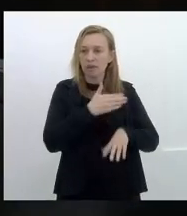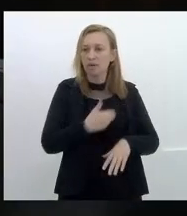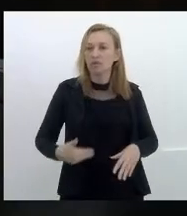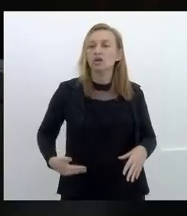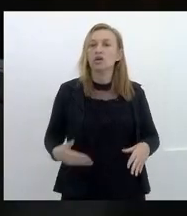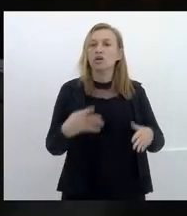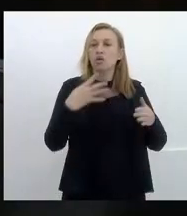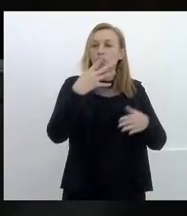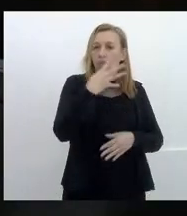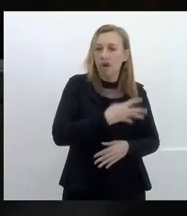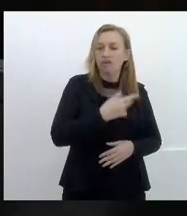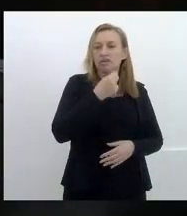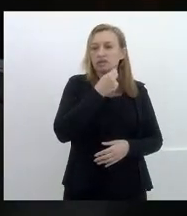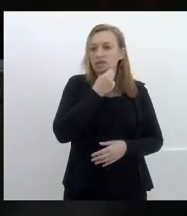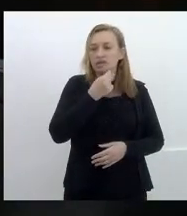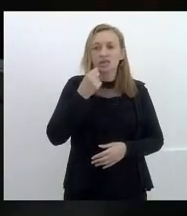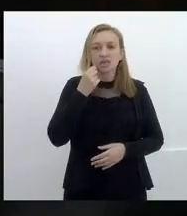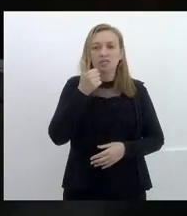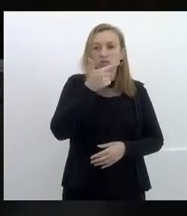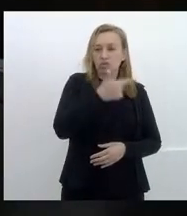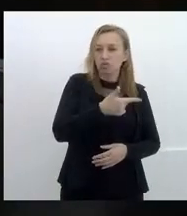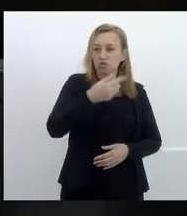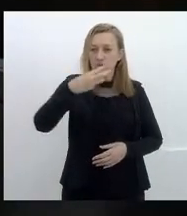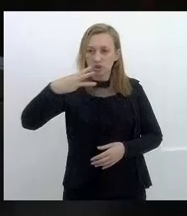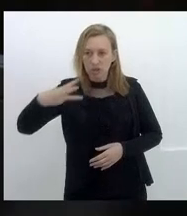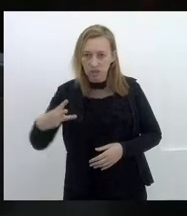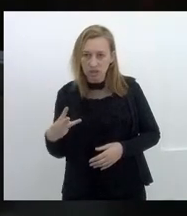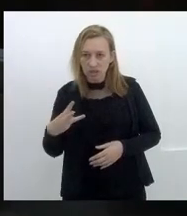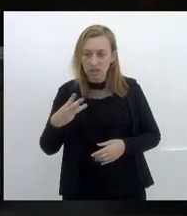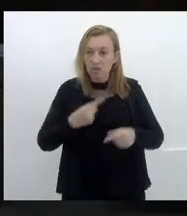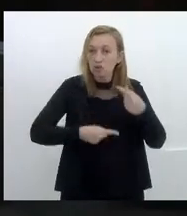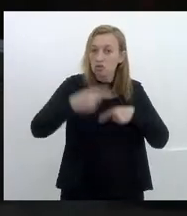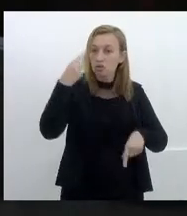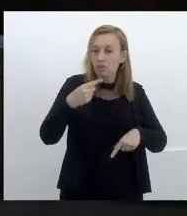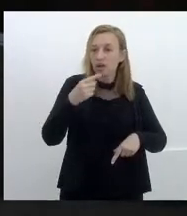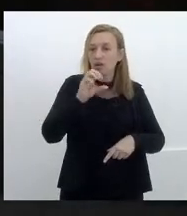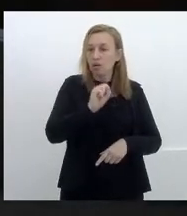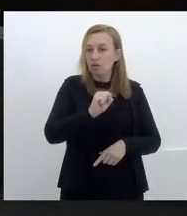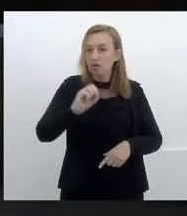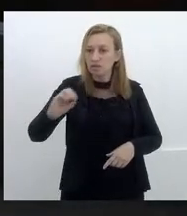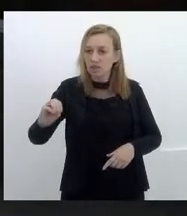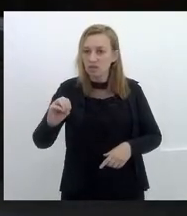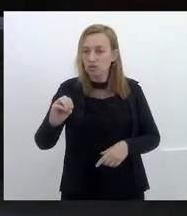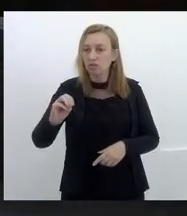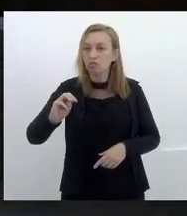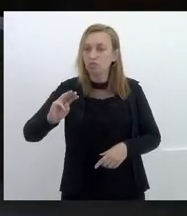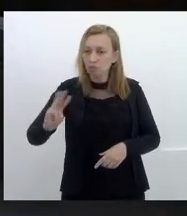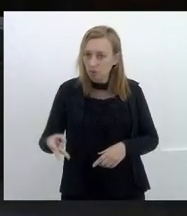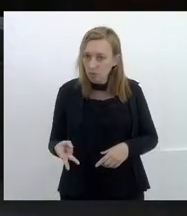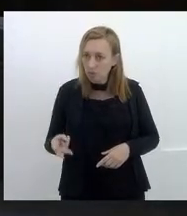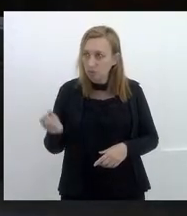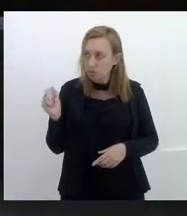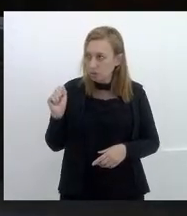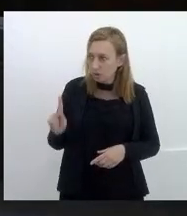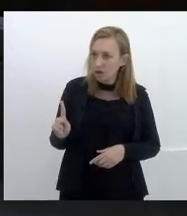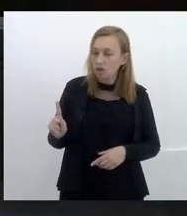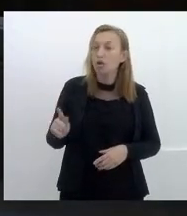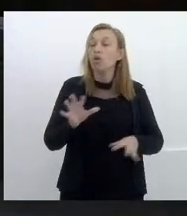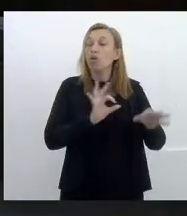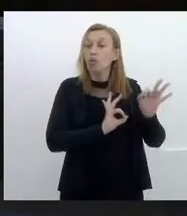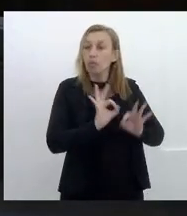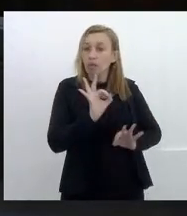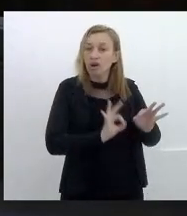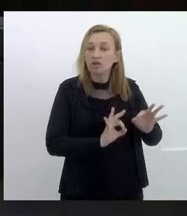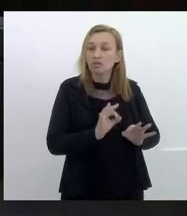2013 esse plano é superavitário tem um superávit de 800 milhões Ah tá o